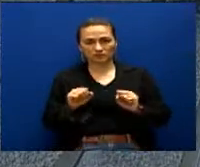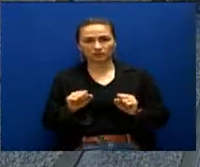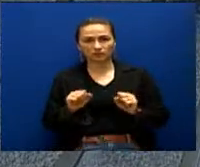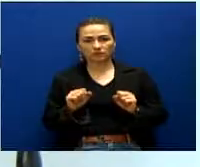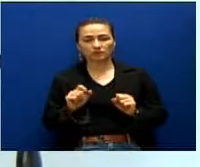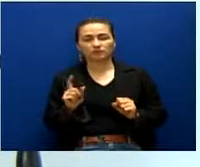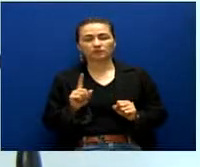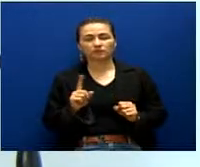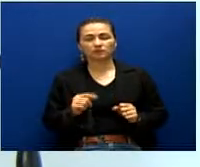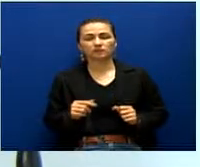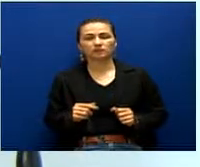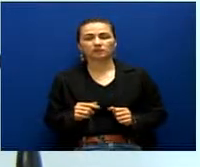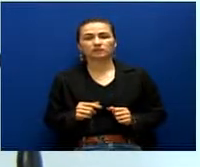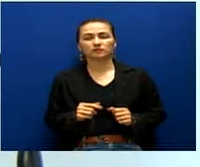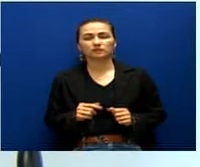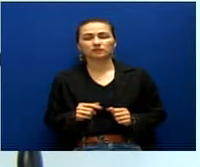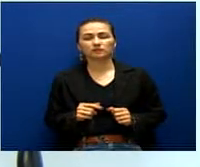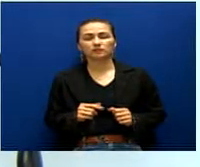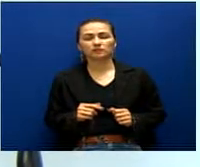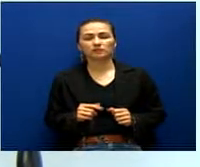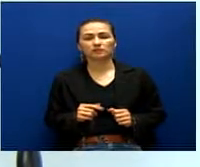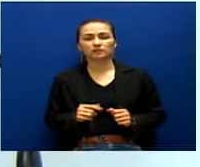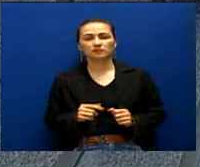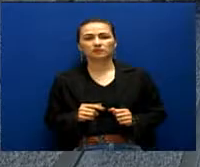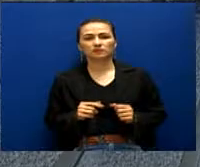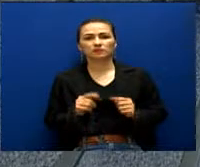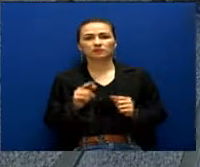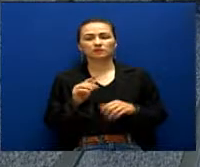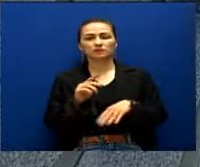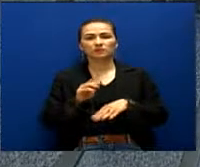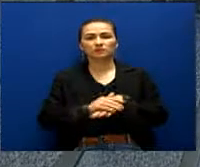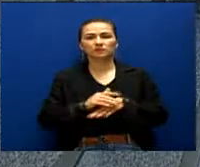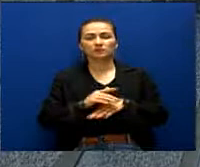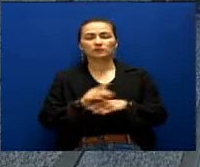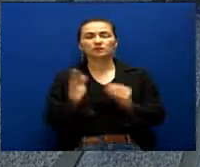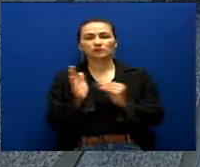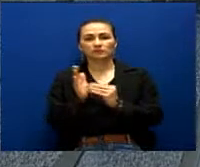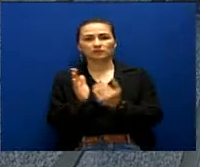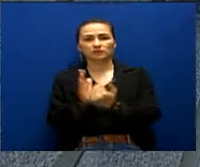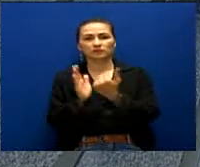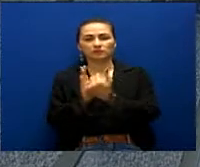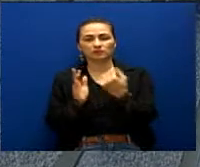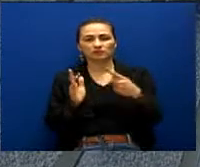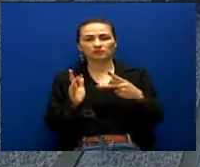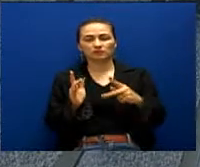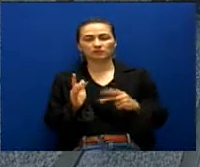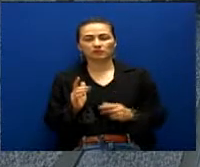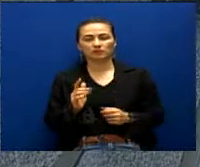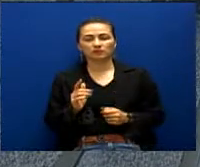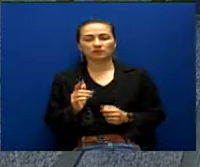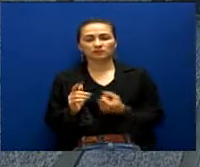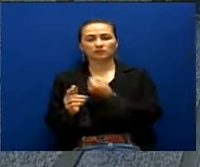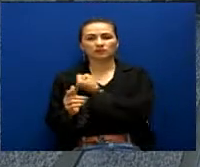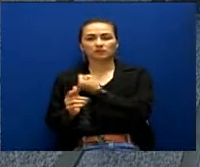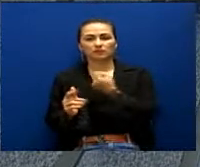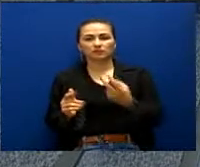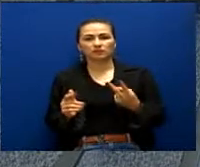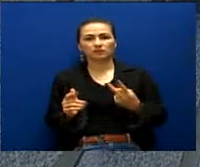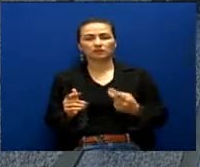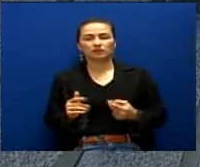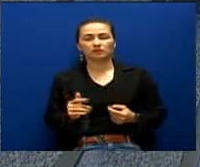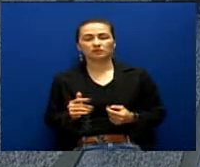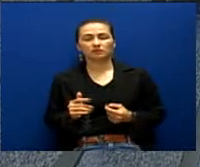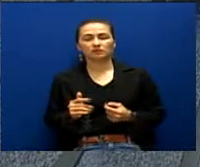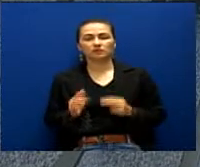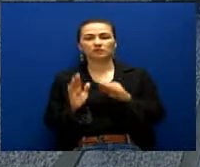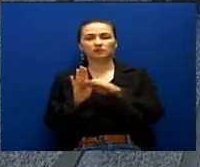A leitura da emenda ou do parecer? Eu vou ler a emenda da senhora. Da emenda. Emenda número 2, acrescentar uma ação no programa